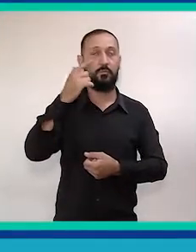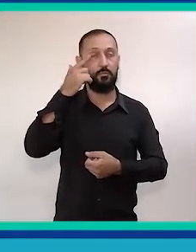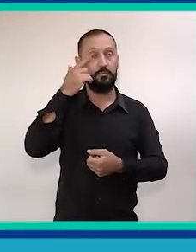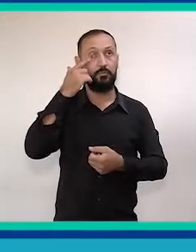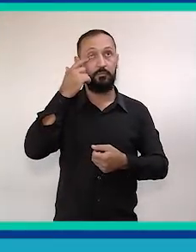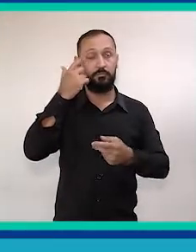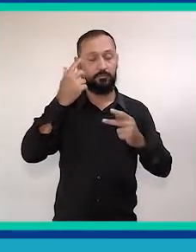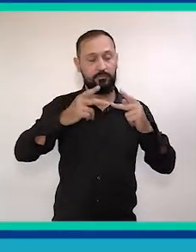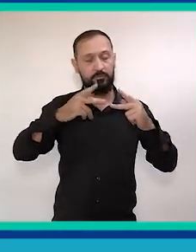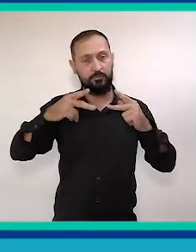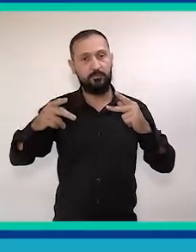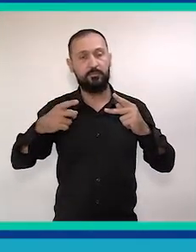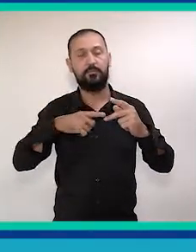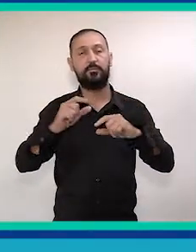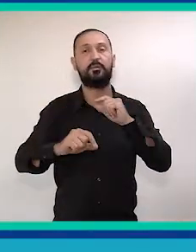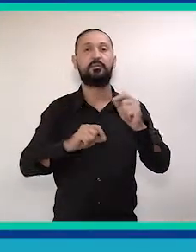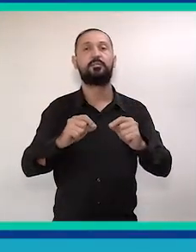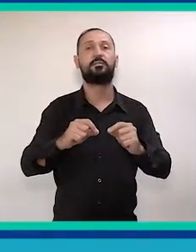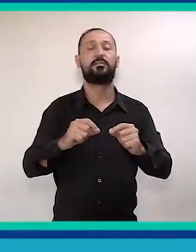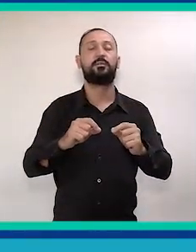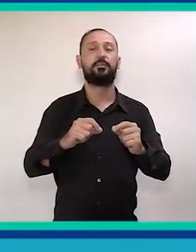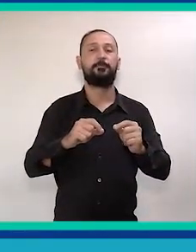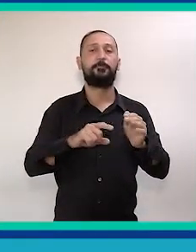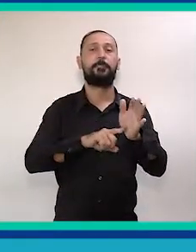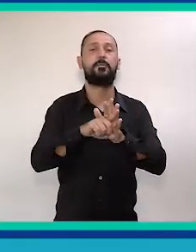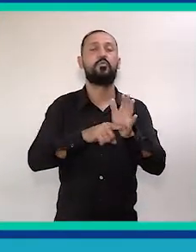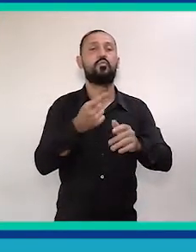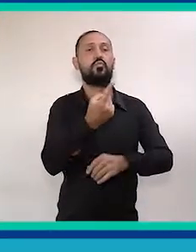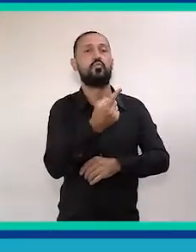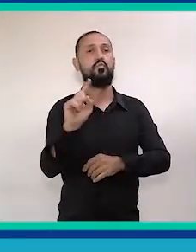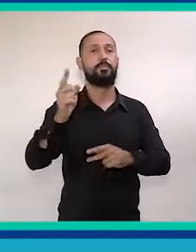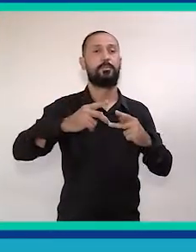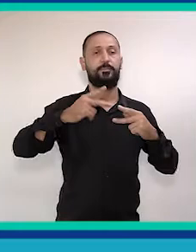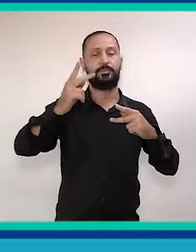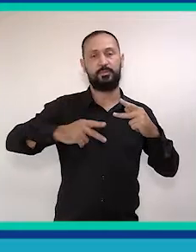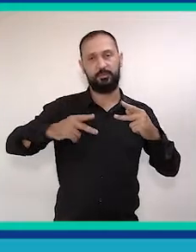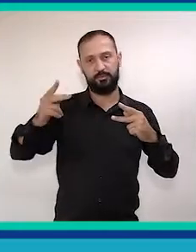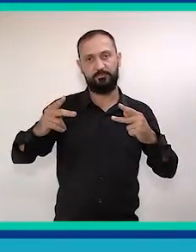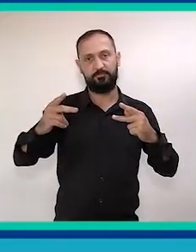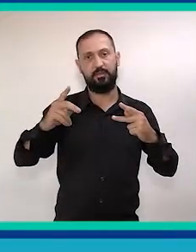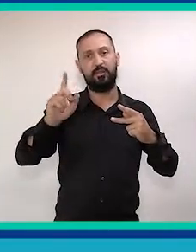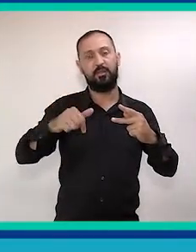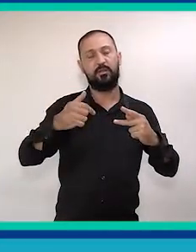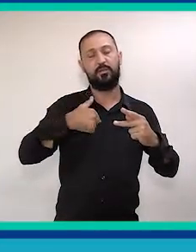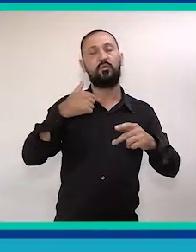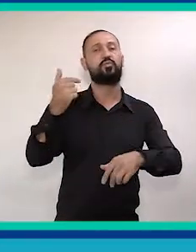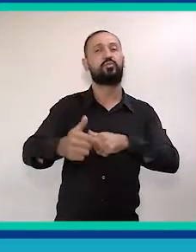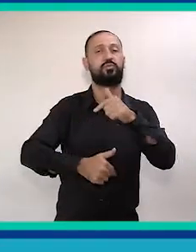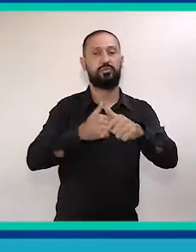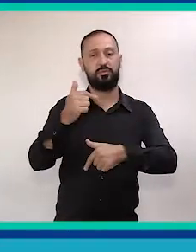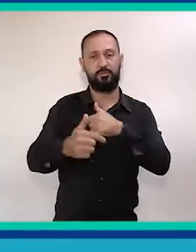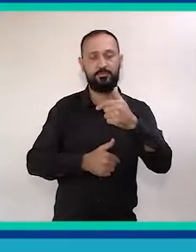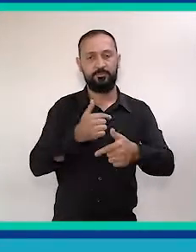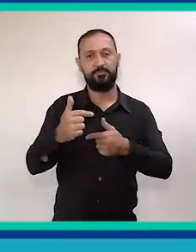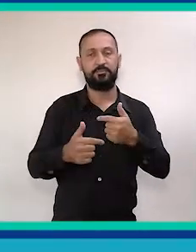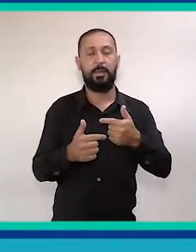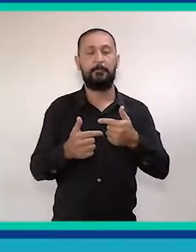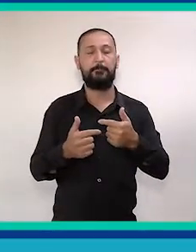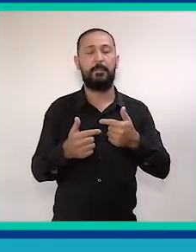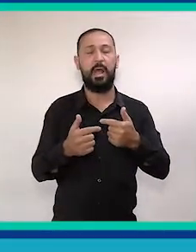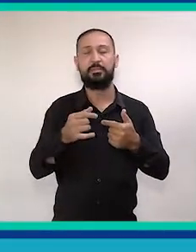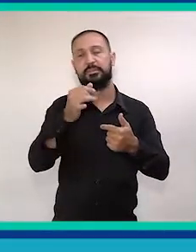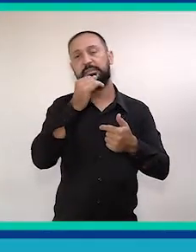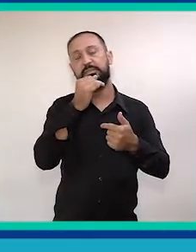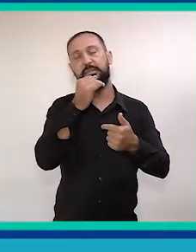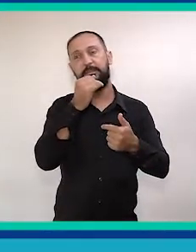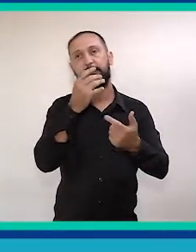desse universo todo, desse complexo de proteínas, no meu projeto a gente pescou uma única proteína. Então, esse foi o nosso